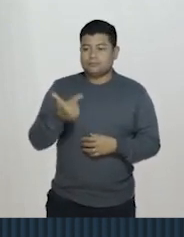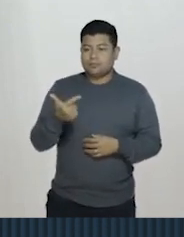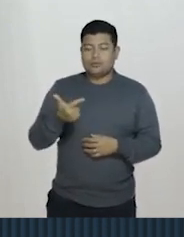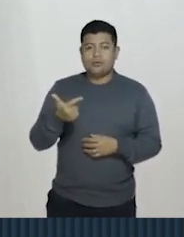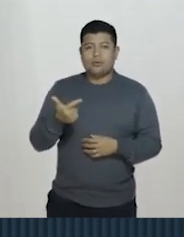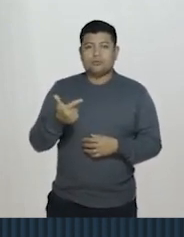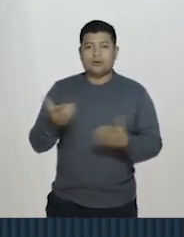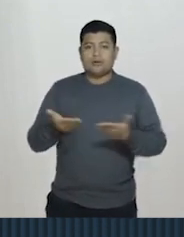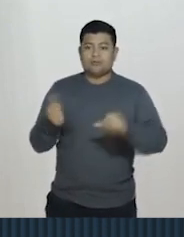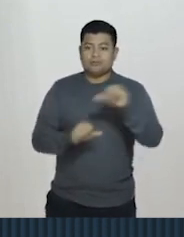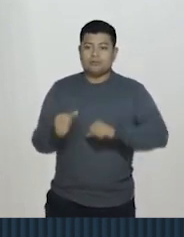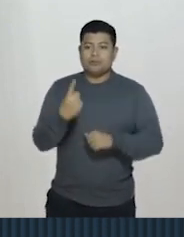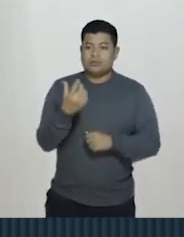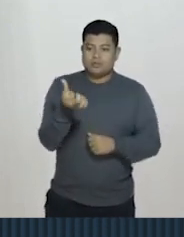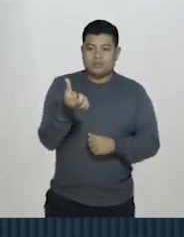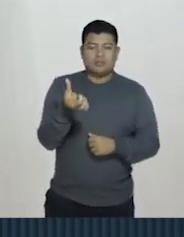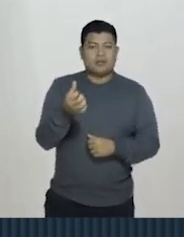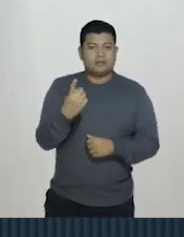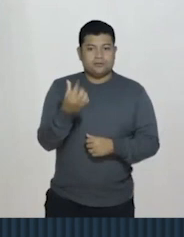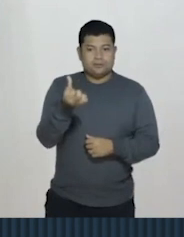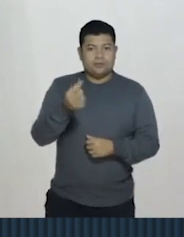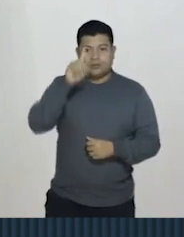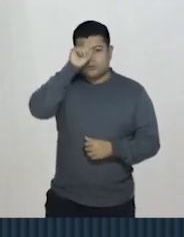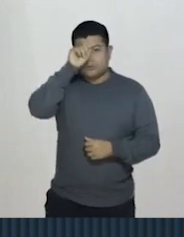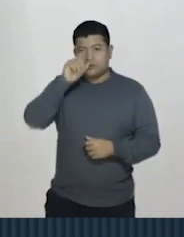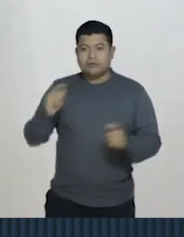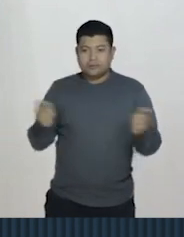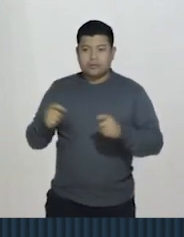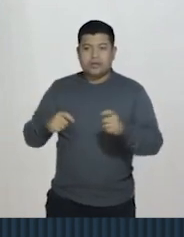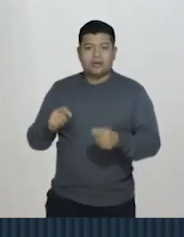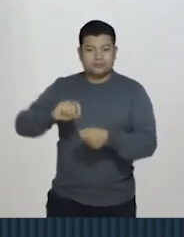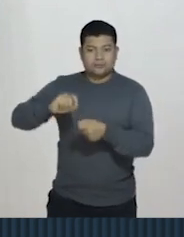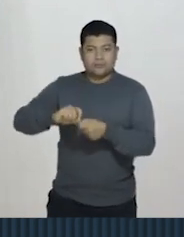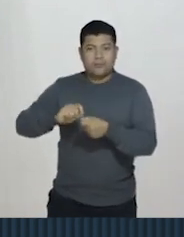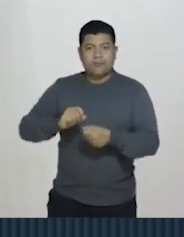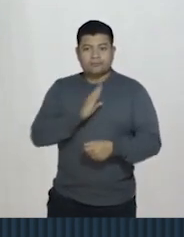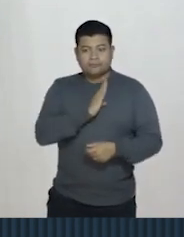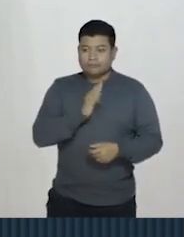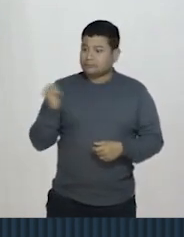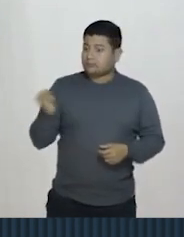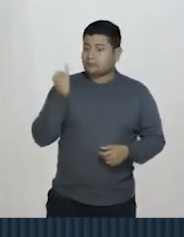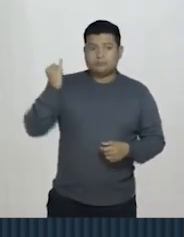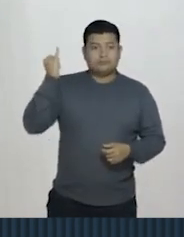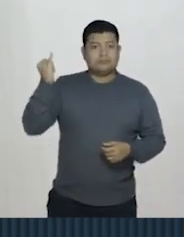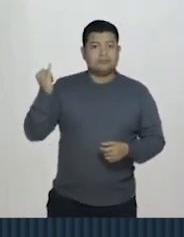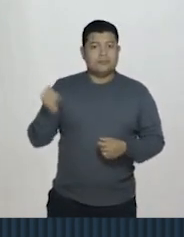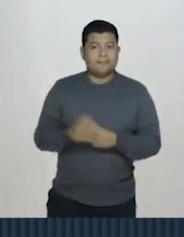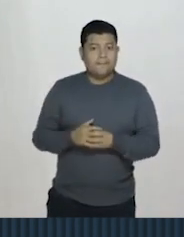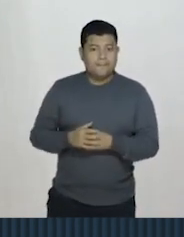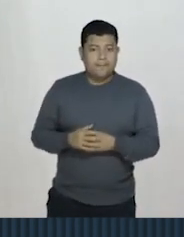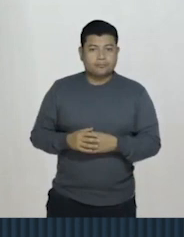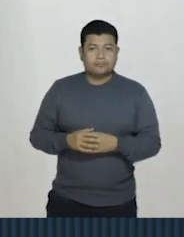16 unidades habilitadas, é muito importante a questão da cardiologia. Mas eu digo, presidente, Padre Pedro,